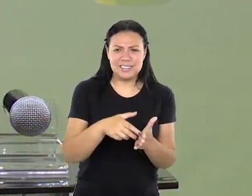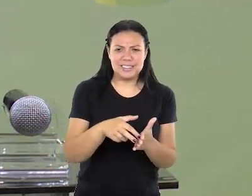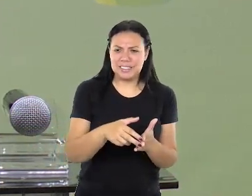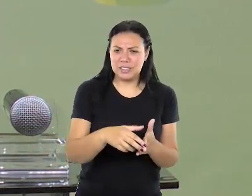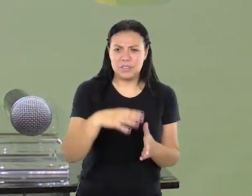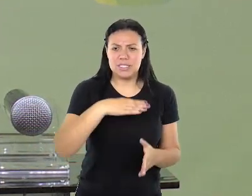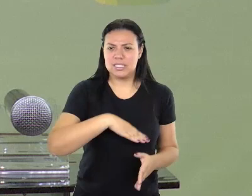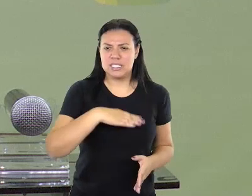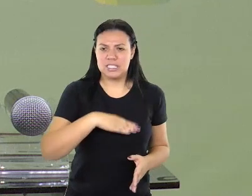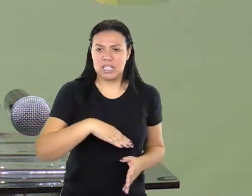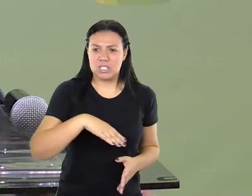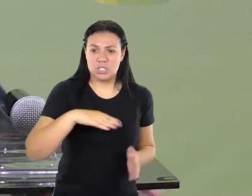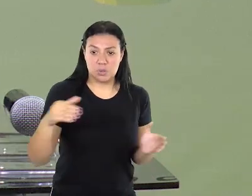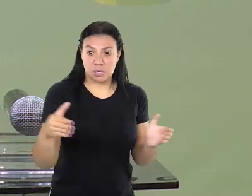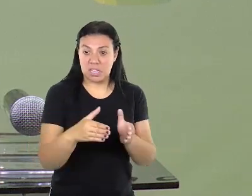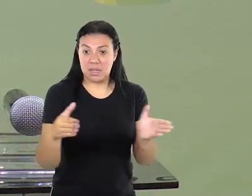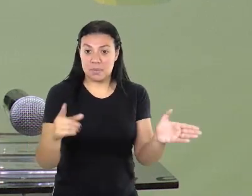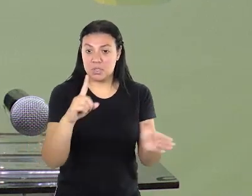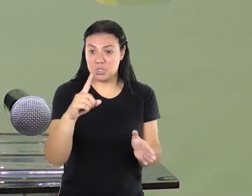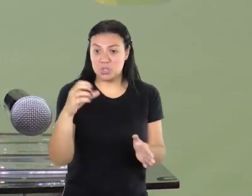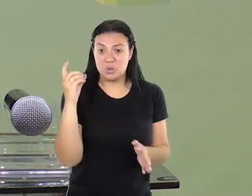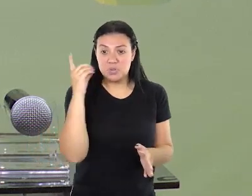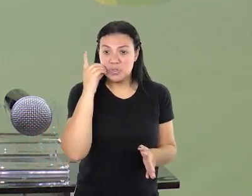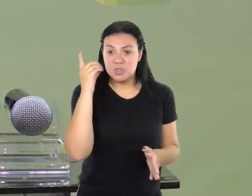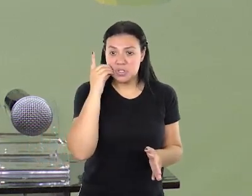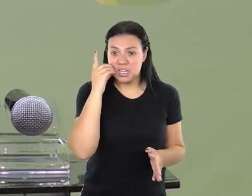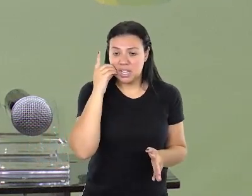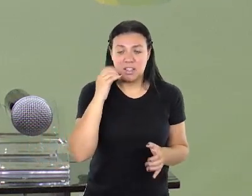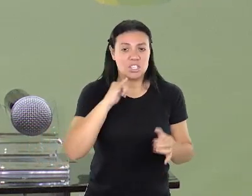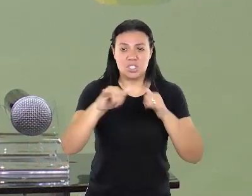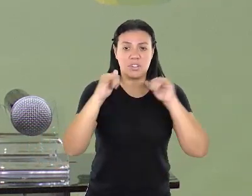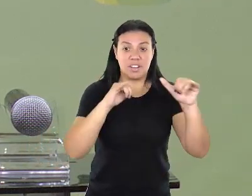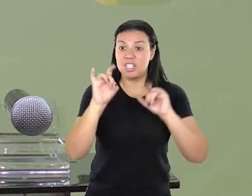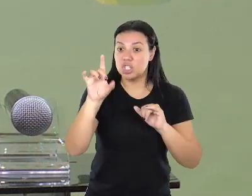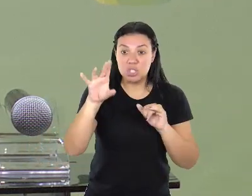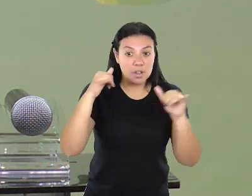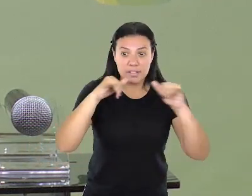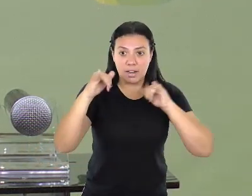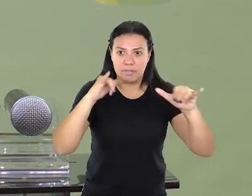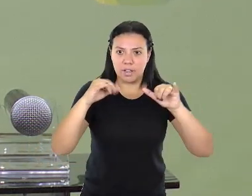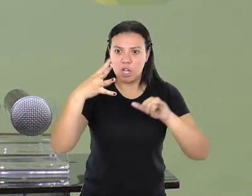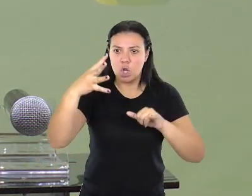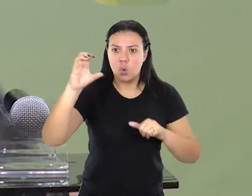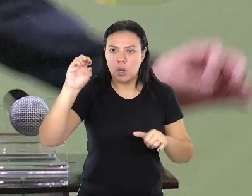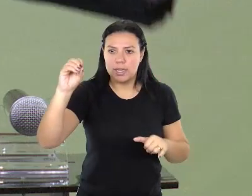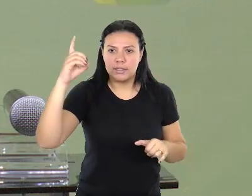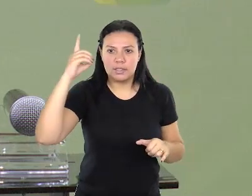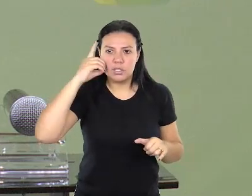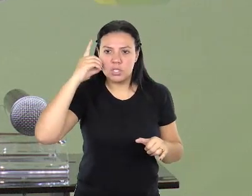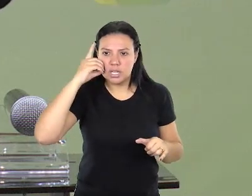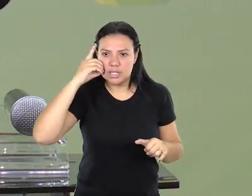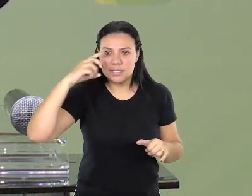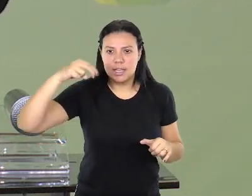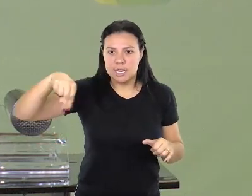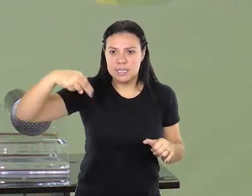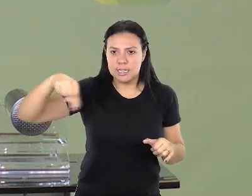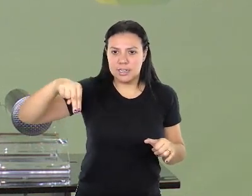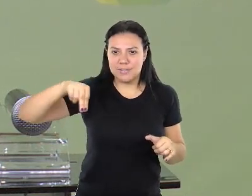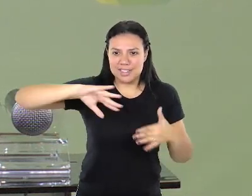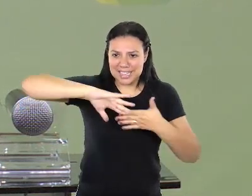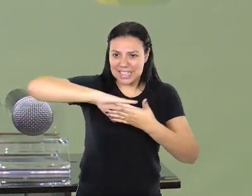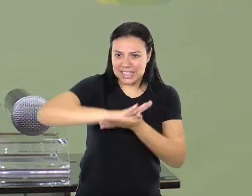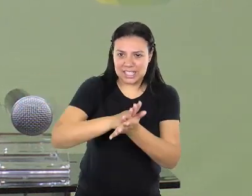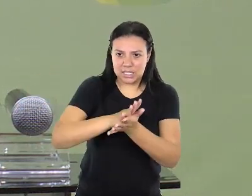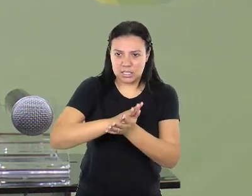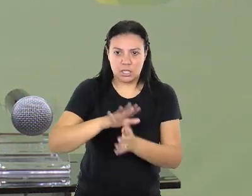caminho de um dia, e pregava e dizia: ainda 40 dias e Nínive será subvertida. Versículo 5, lê comigo, o que é